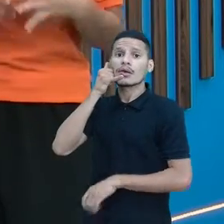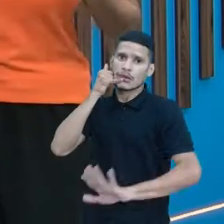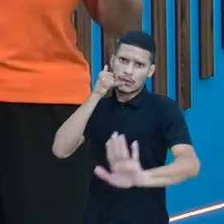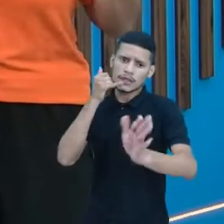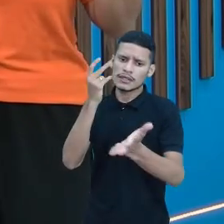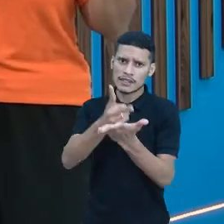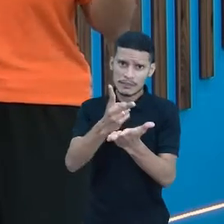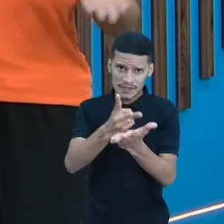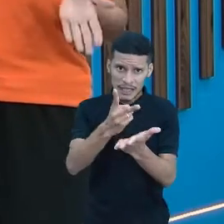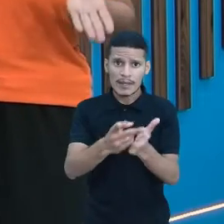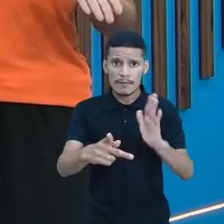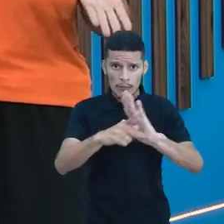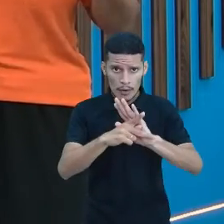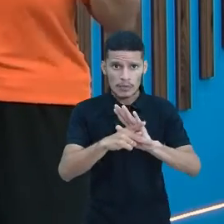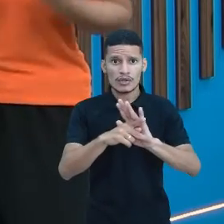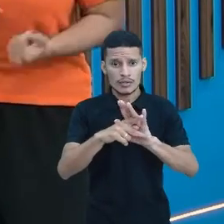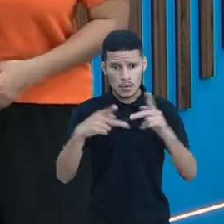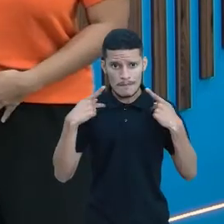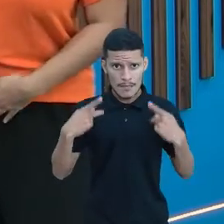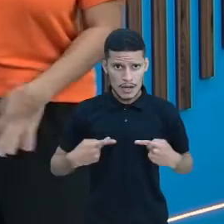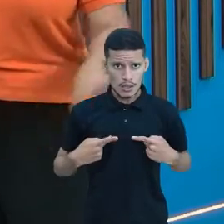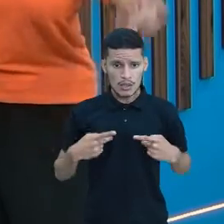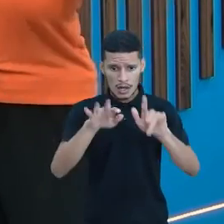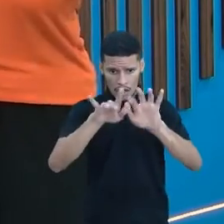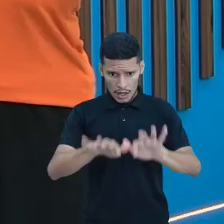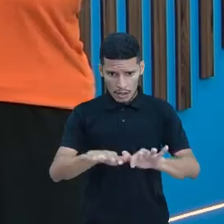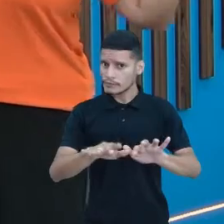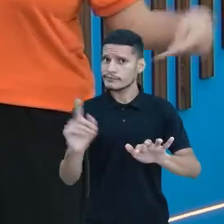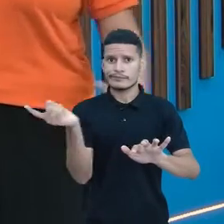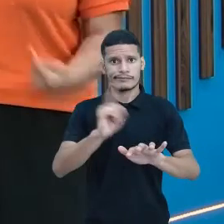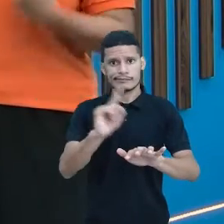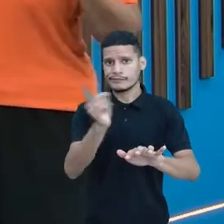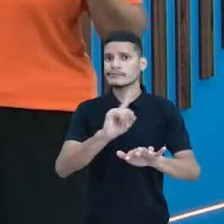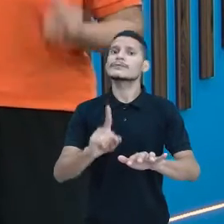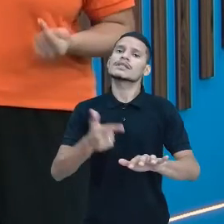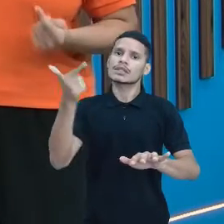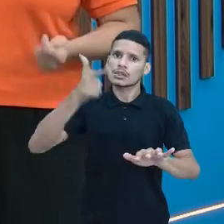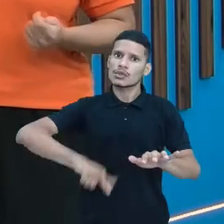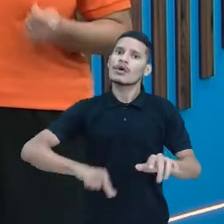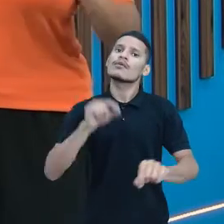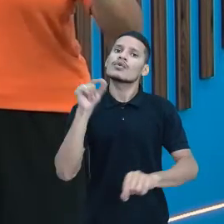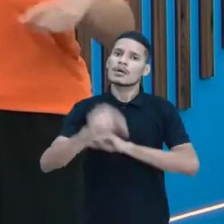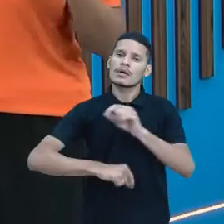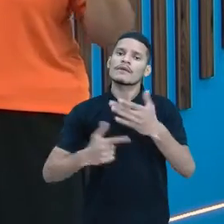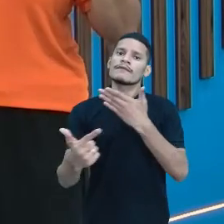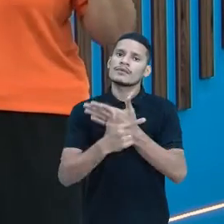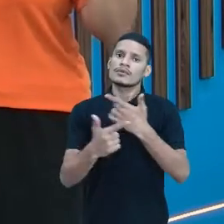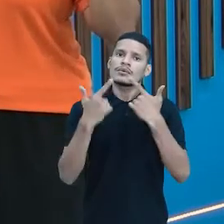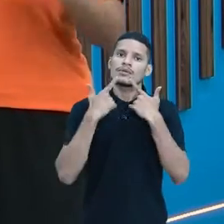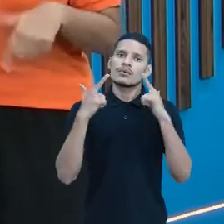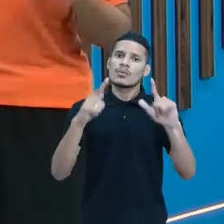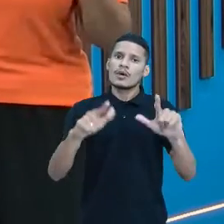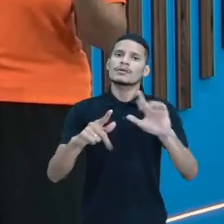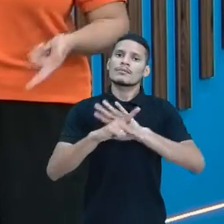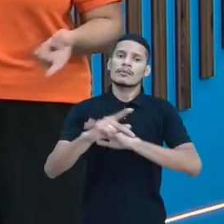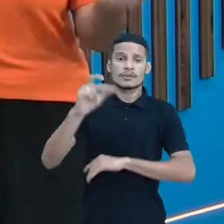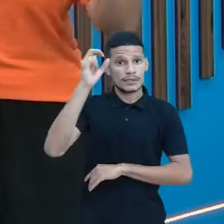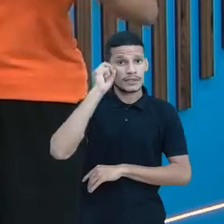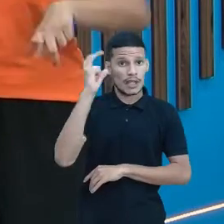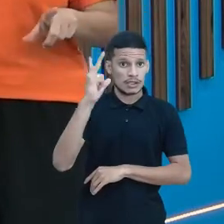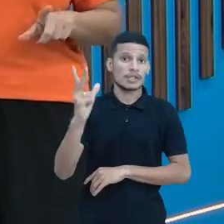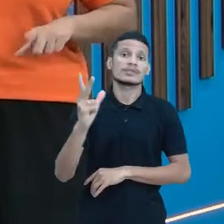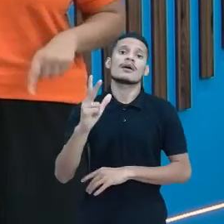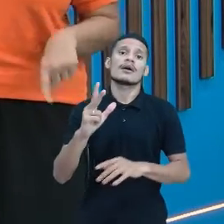gente é atendido por um ser humano, isso aí a gente sabe. E aí vem de novo a função da linguagem, da inteligência